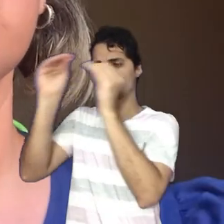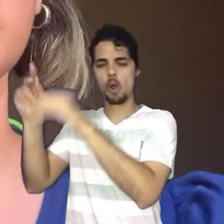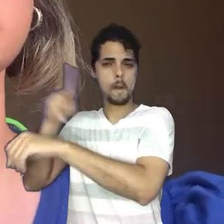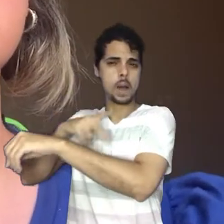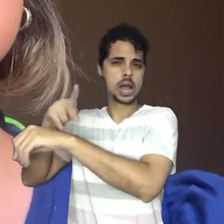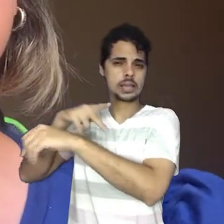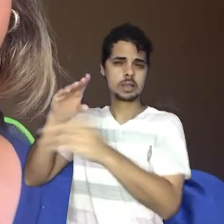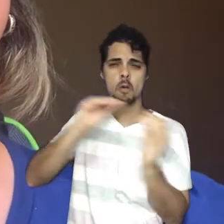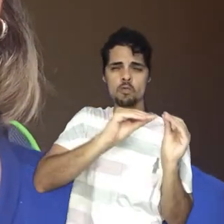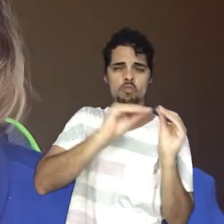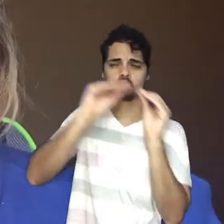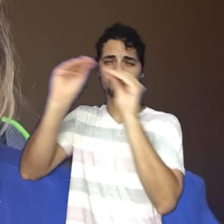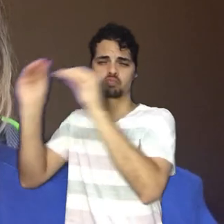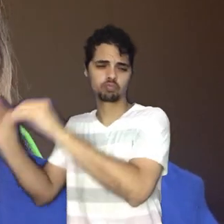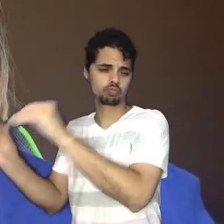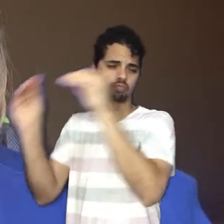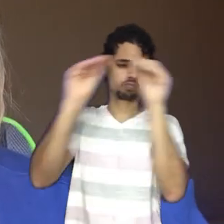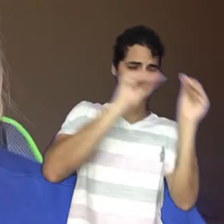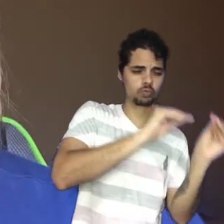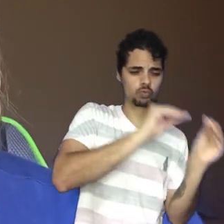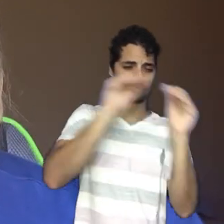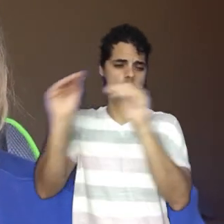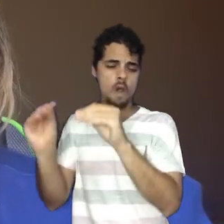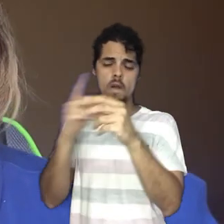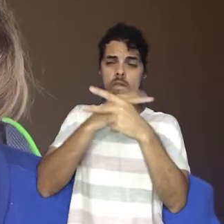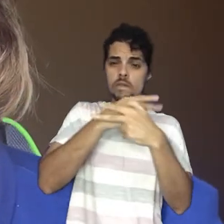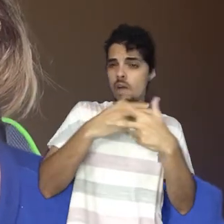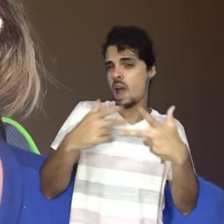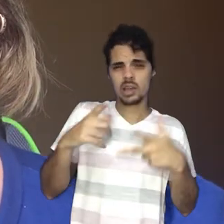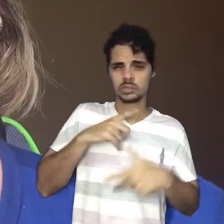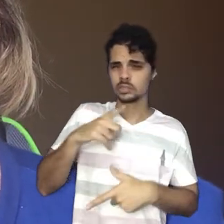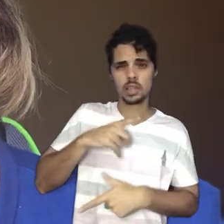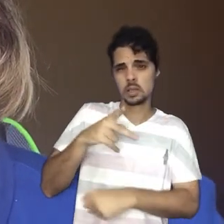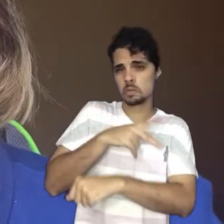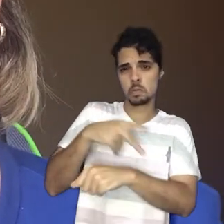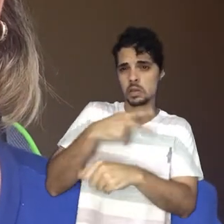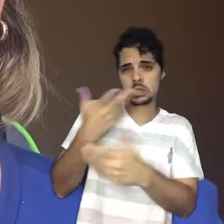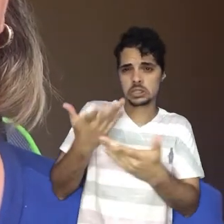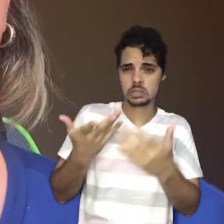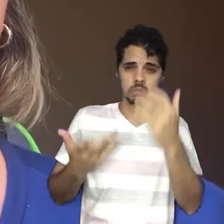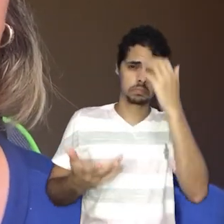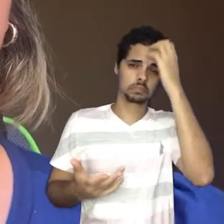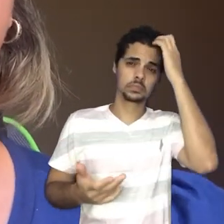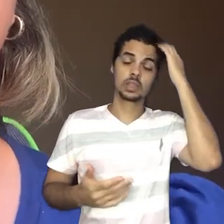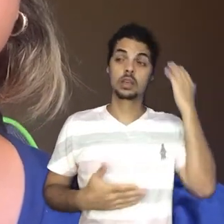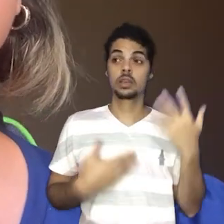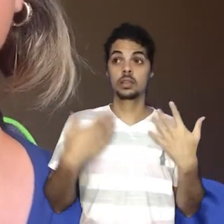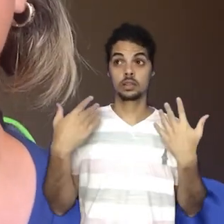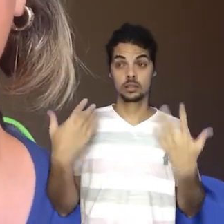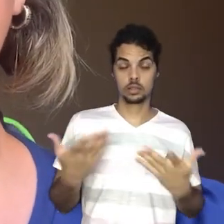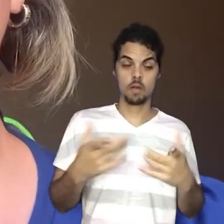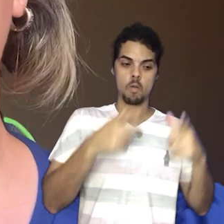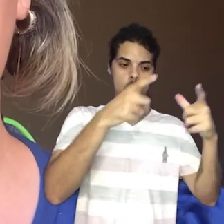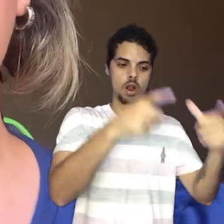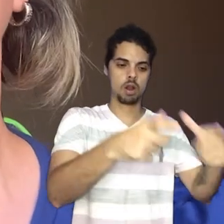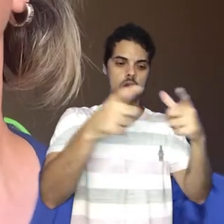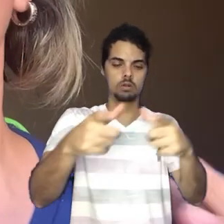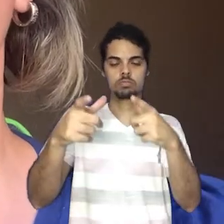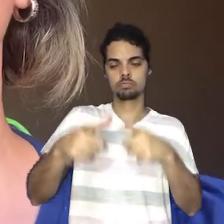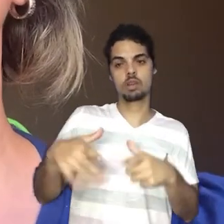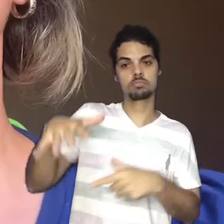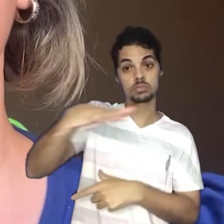das fazendas secas que nós tínhamos aqui no país. E aí, em cada região, nós vamos